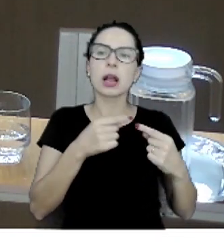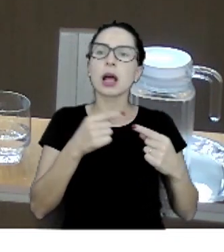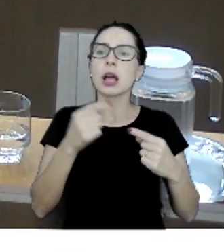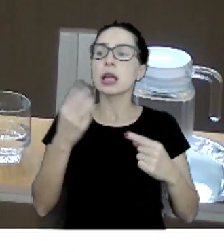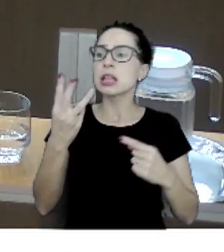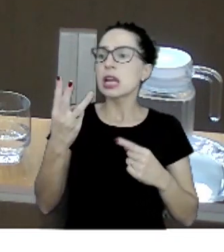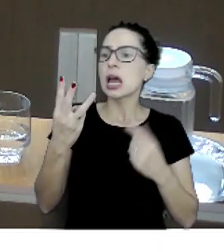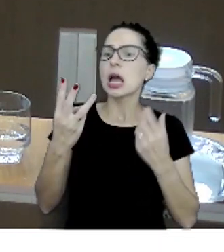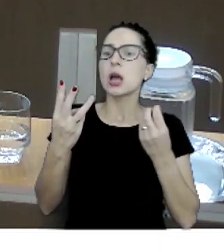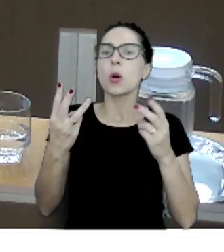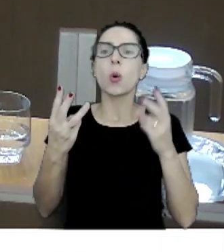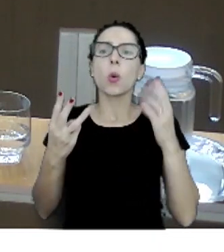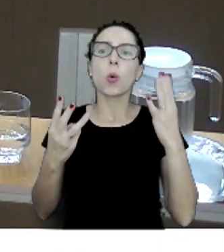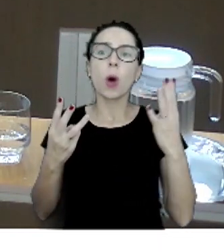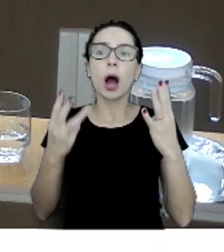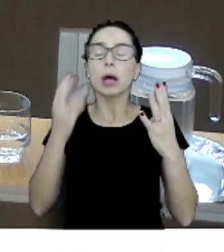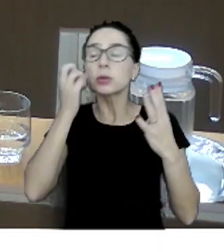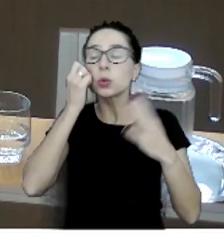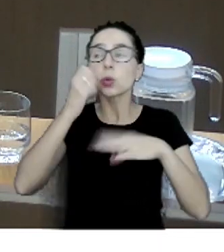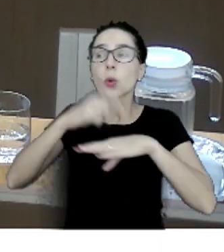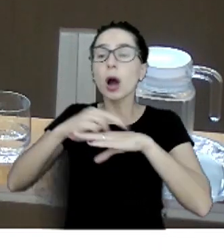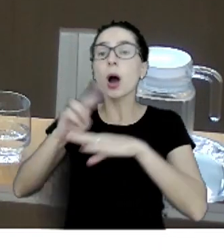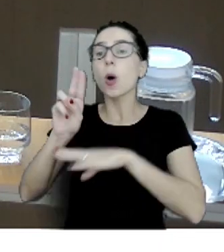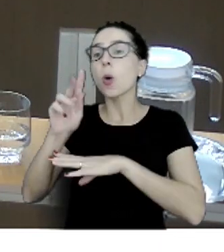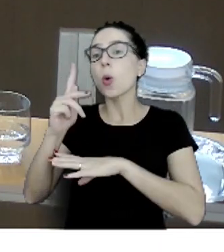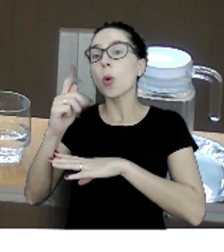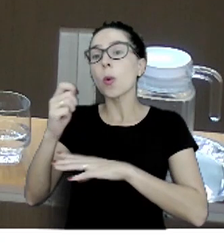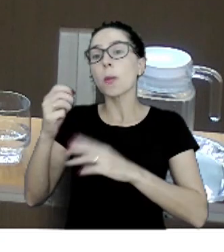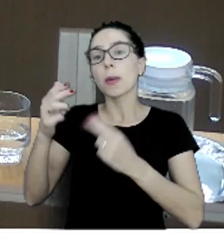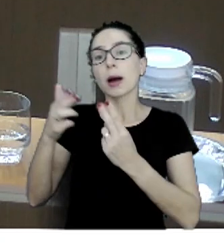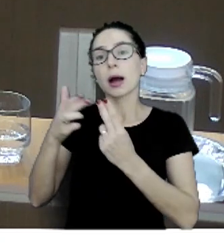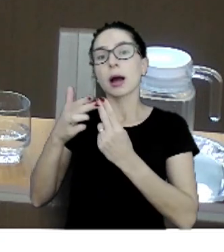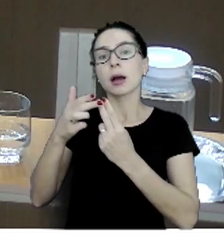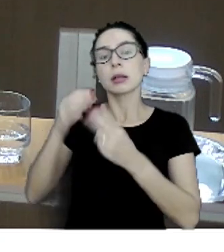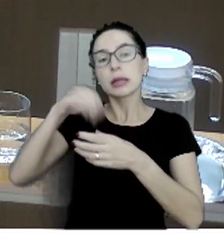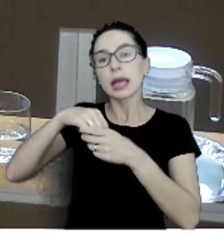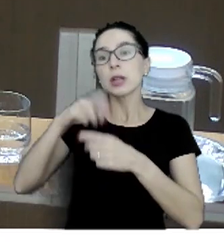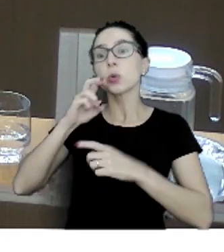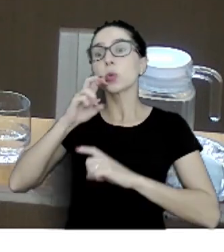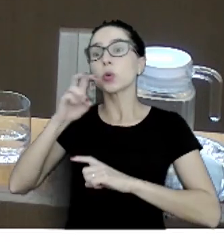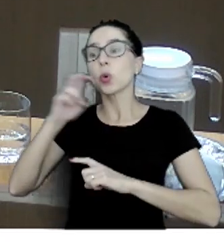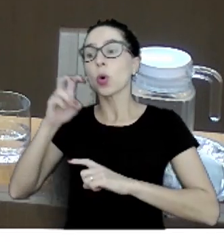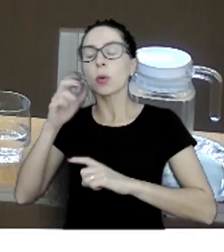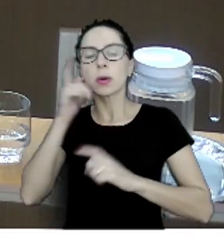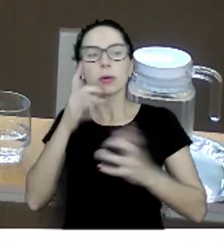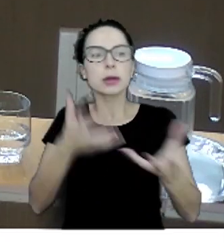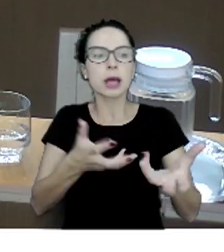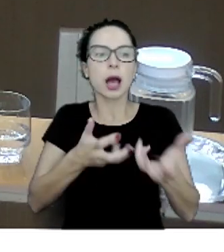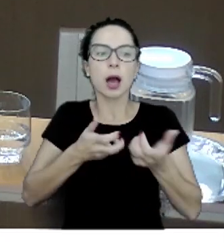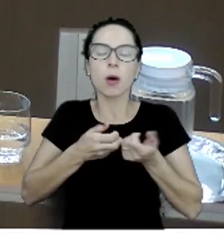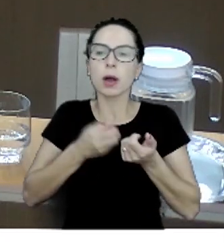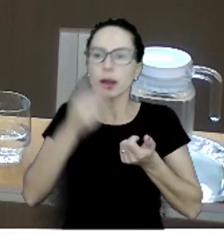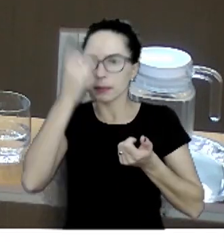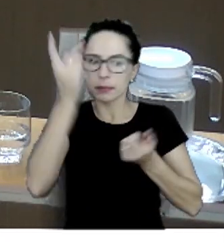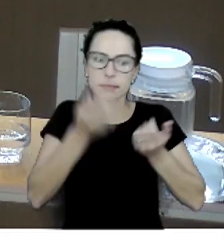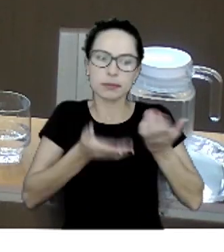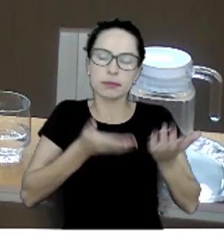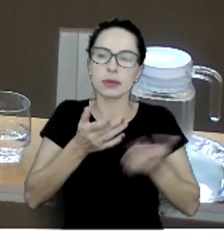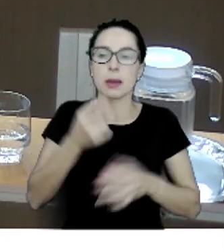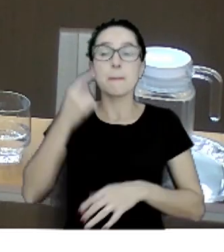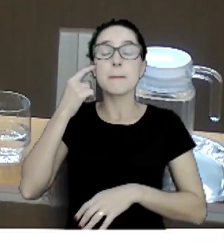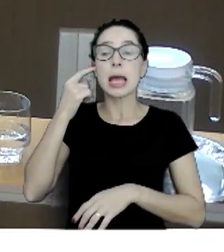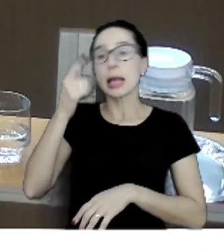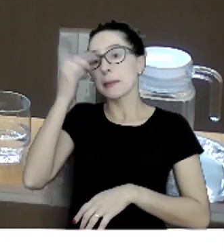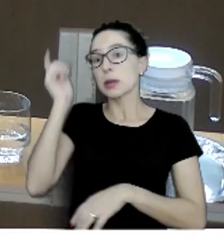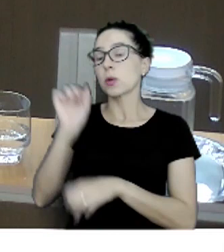UPA, no pronto-socorro, para acolher melhor as pessoas. Imagina uma pessoa, né, Tito, igual nós comentou, ele está ali aguardando uma vaga da